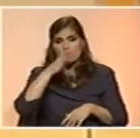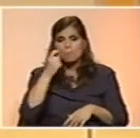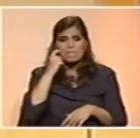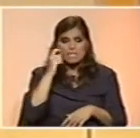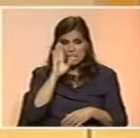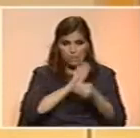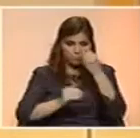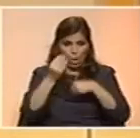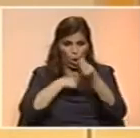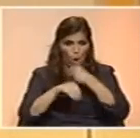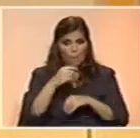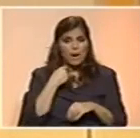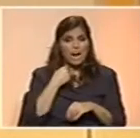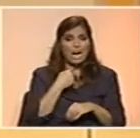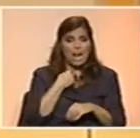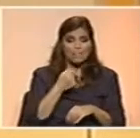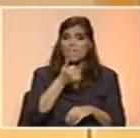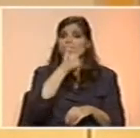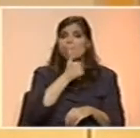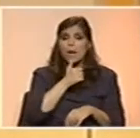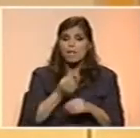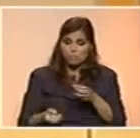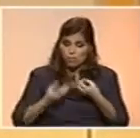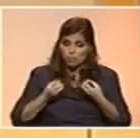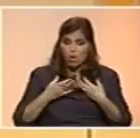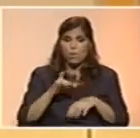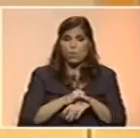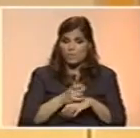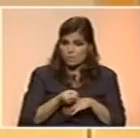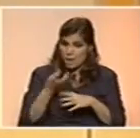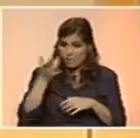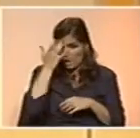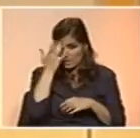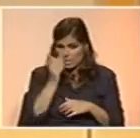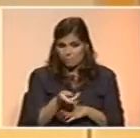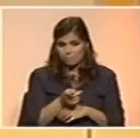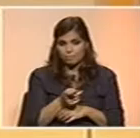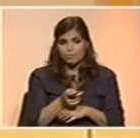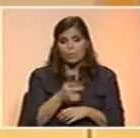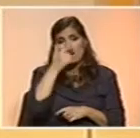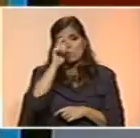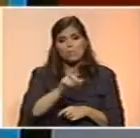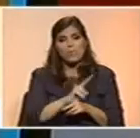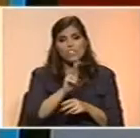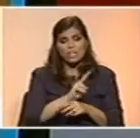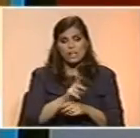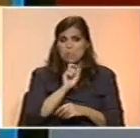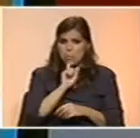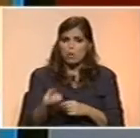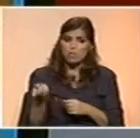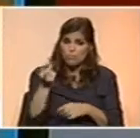mais ingestão de carnes vermelhas tem mais destas doenças. Uhum. Não quer dizer que um vegetariano toda a vida não possa